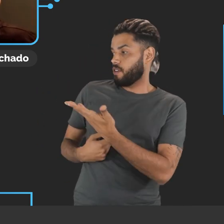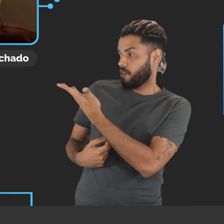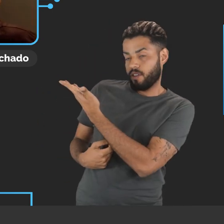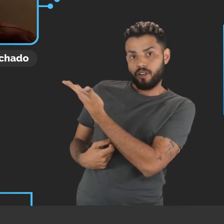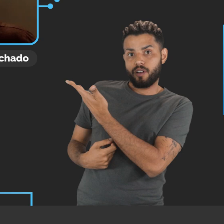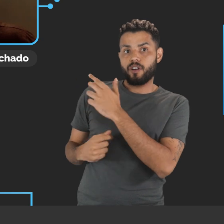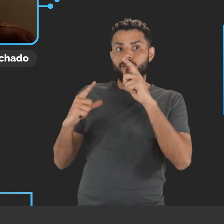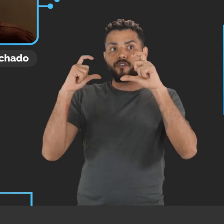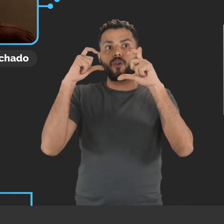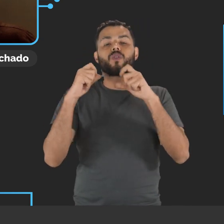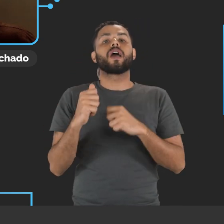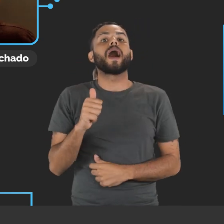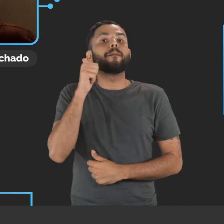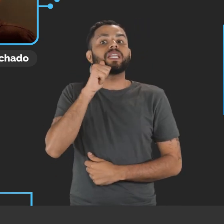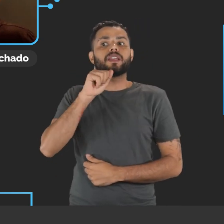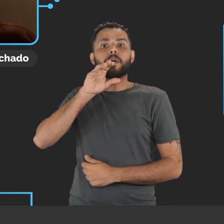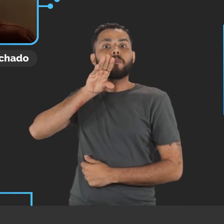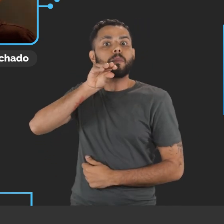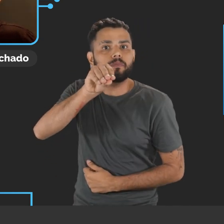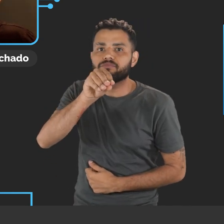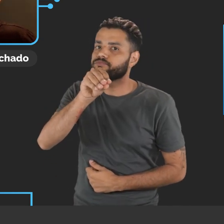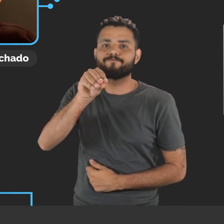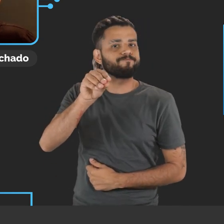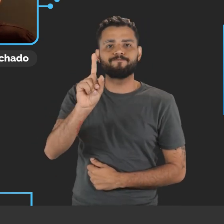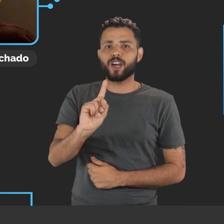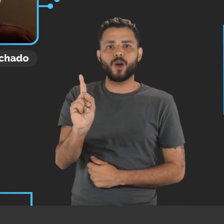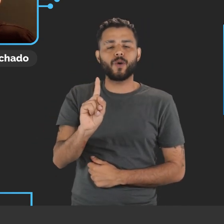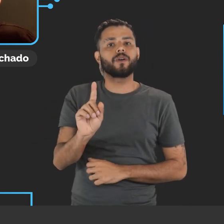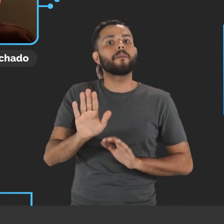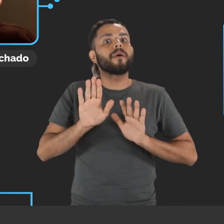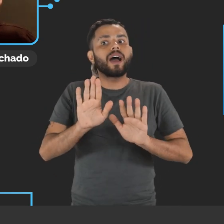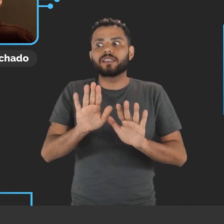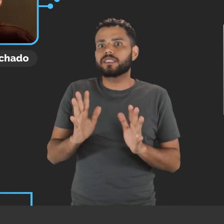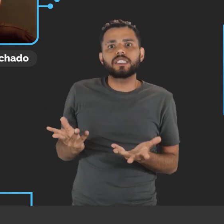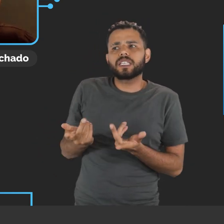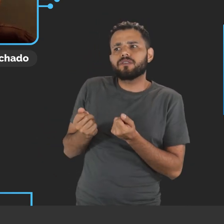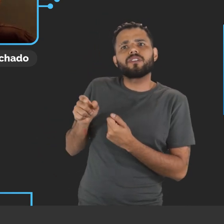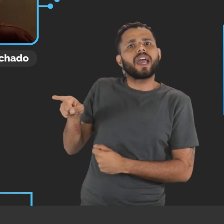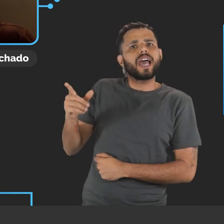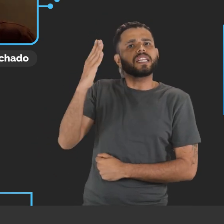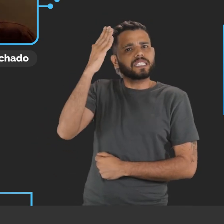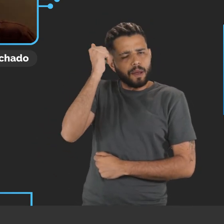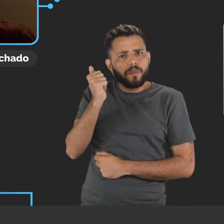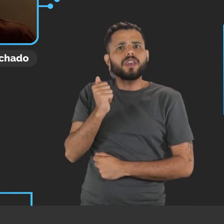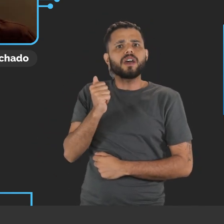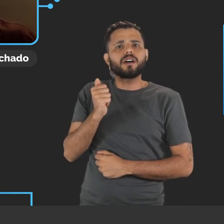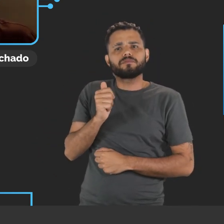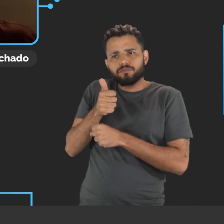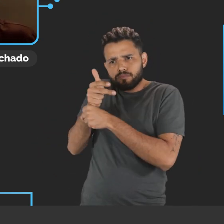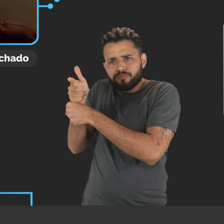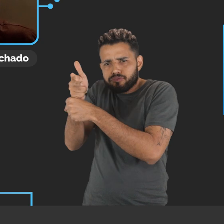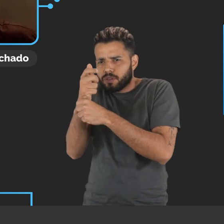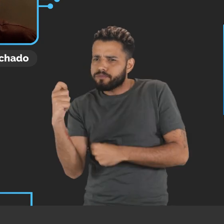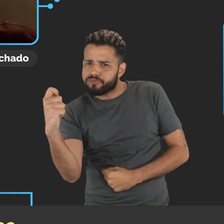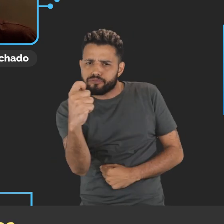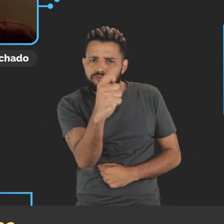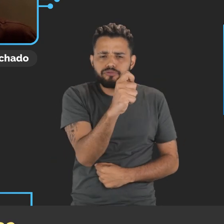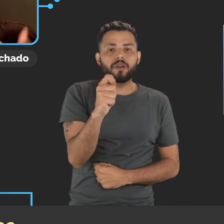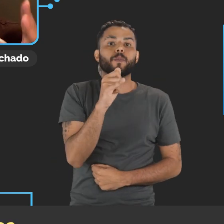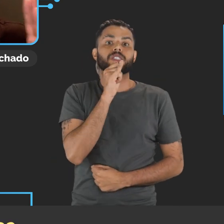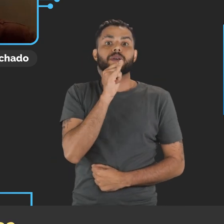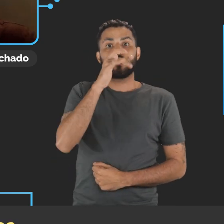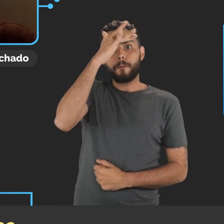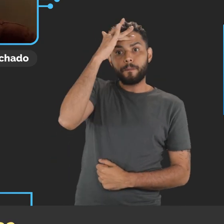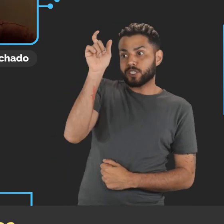menina, ela não se comunica, ela não fala, mas era incrível, porque ela sabia a cena que ela queria fazer. Então,